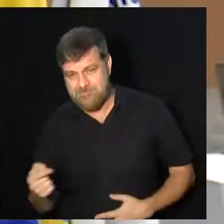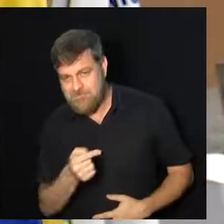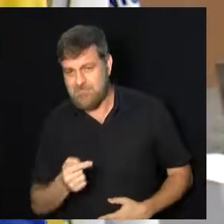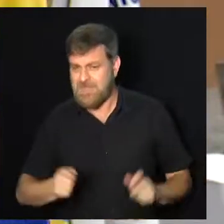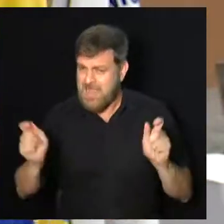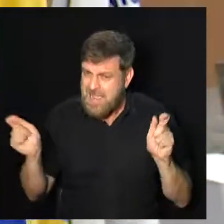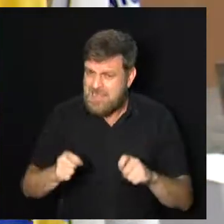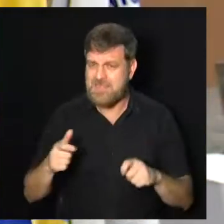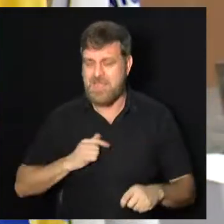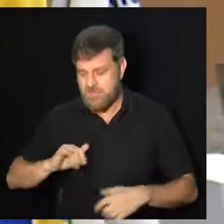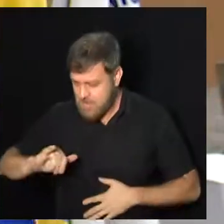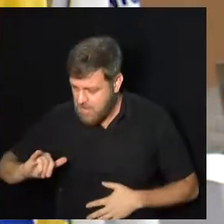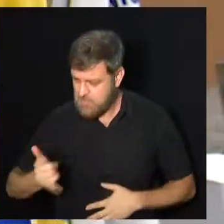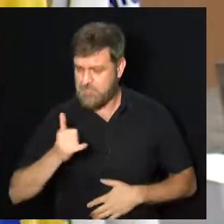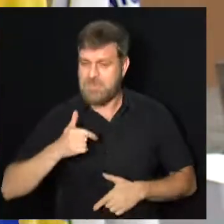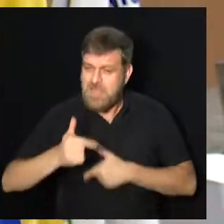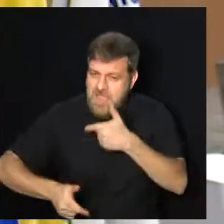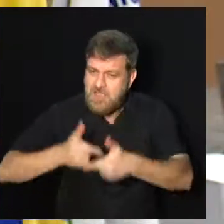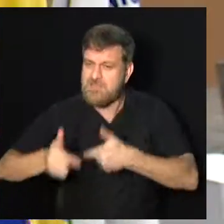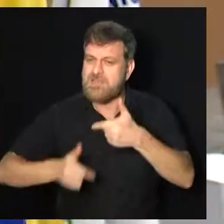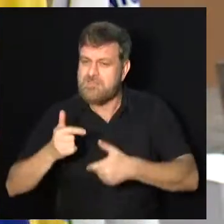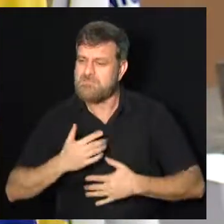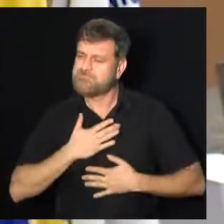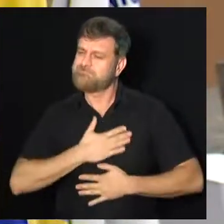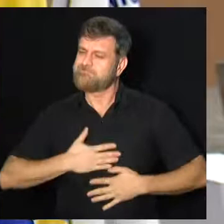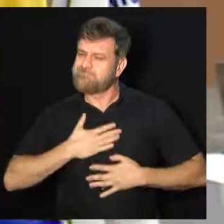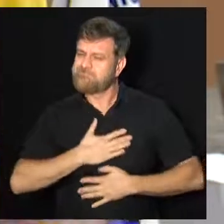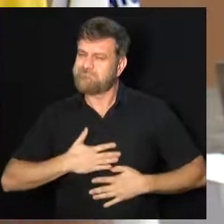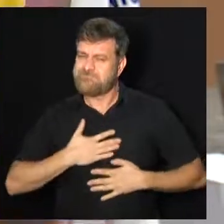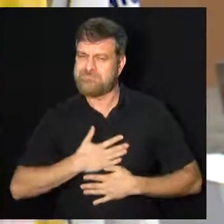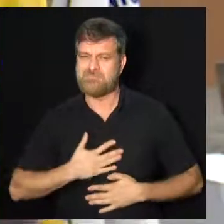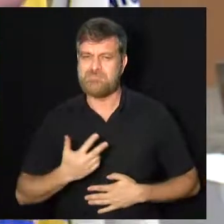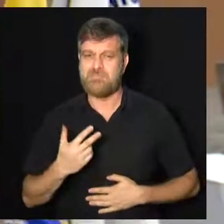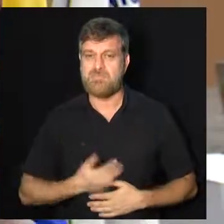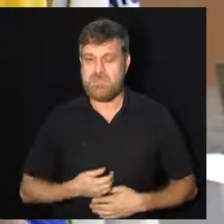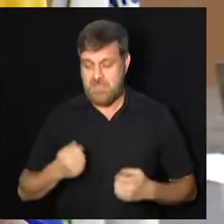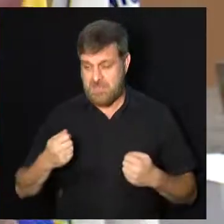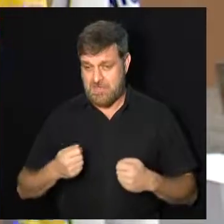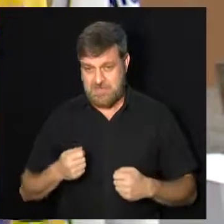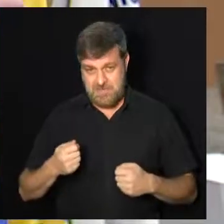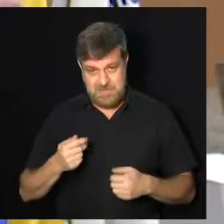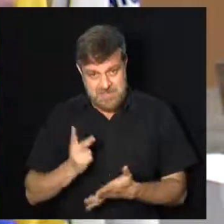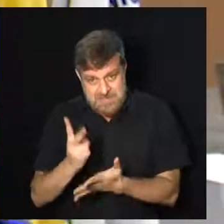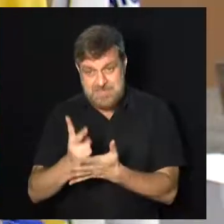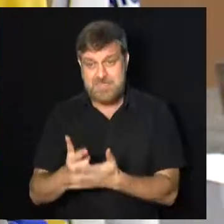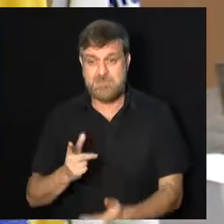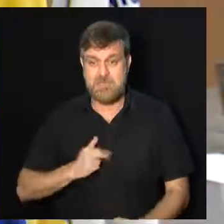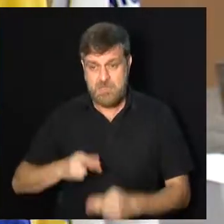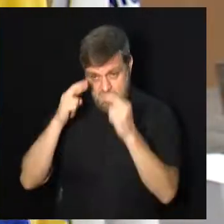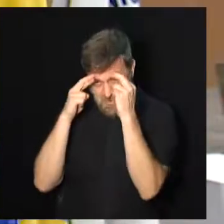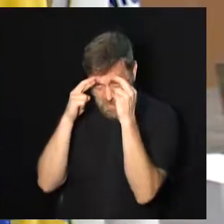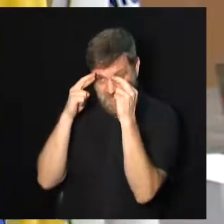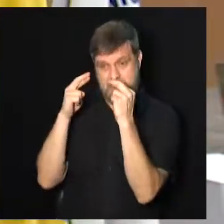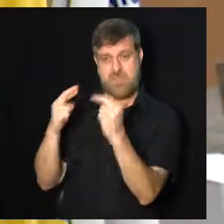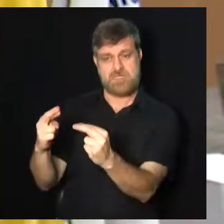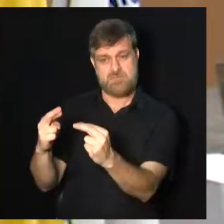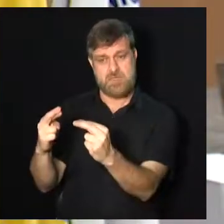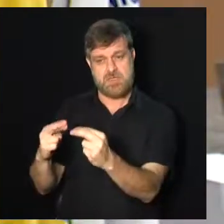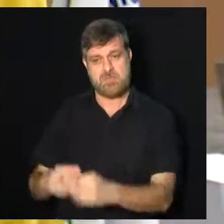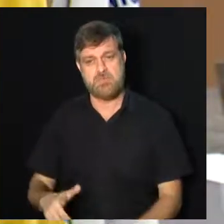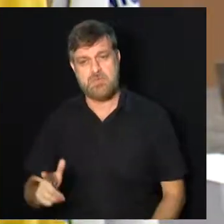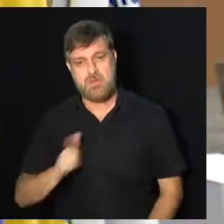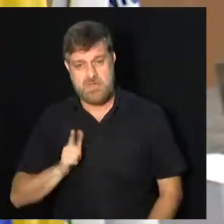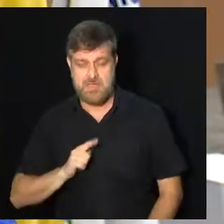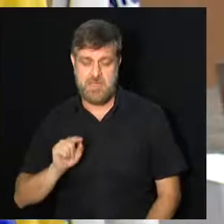para você se divertir dentro da empresa respeitando o limite do outro, né? Então esse que é o grande